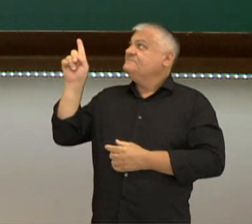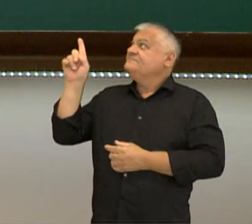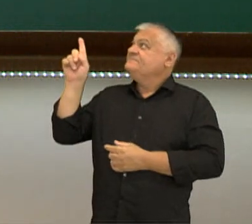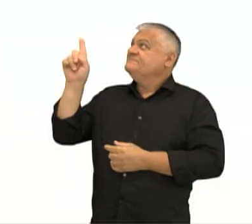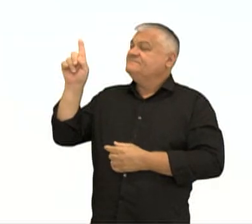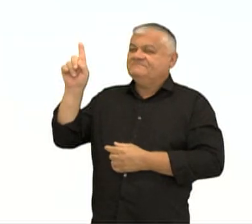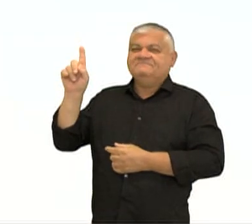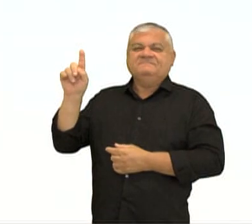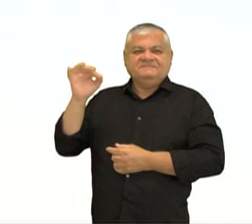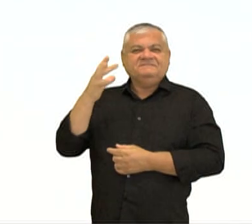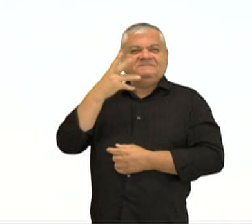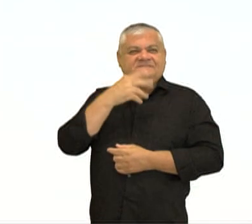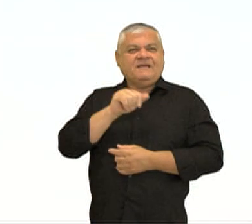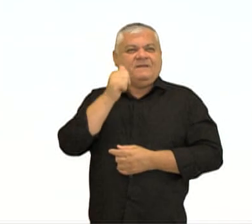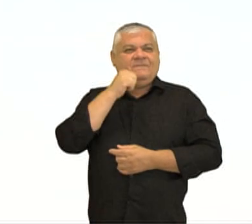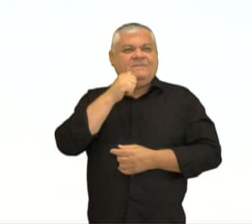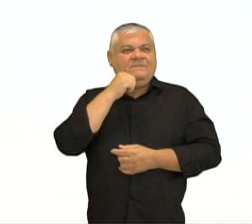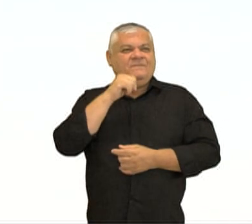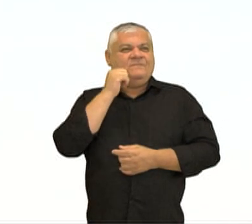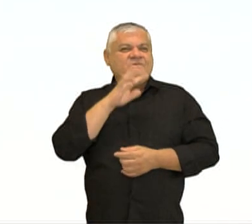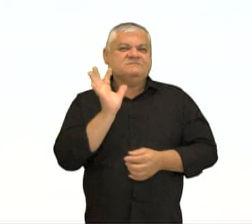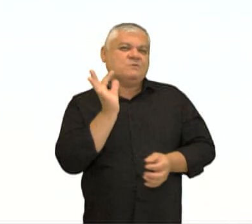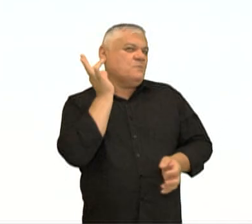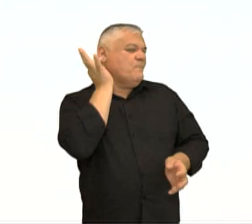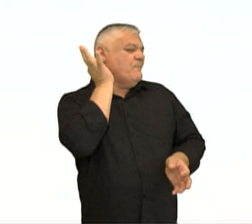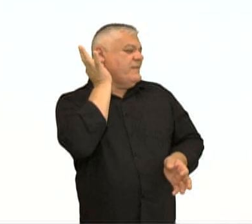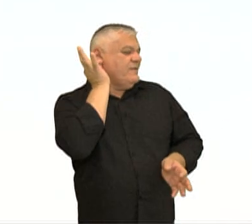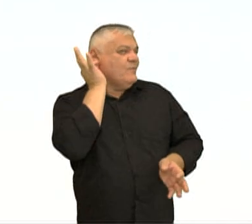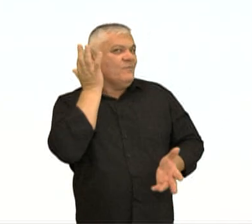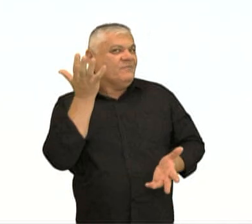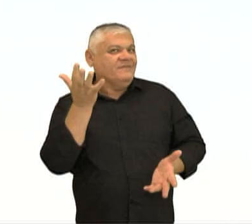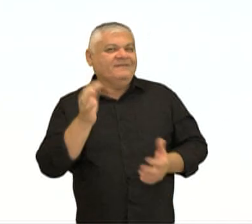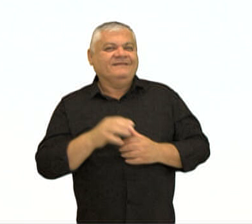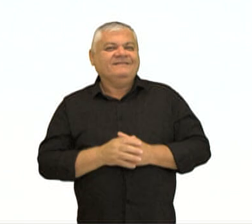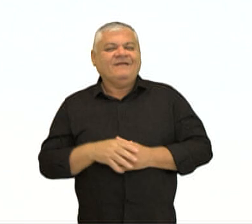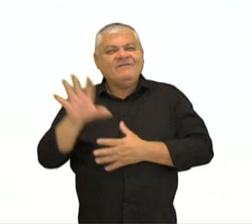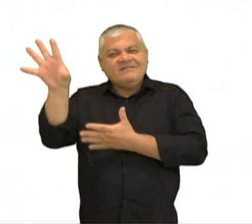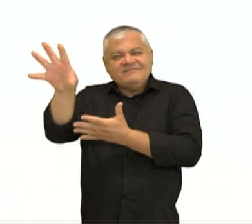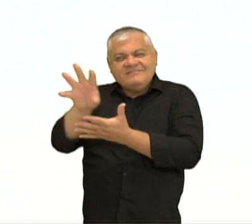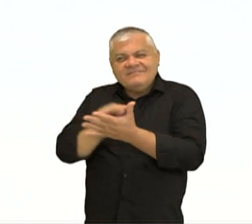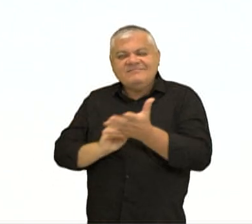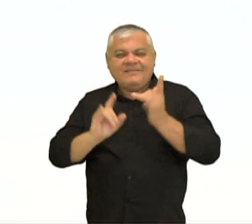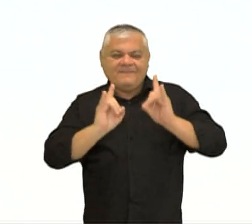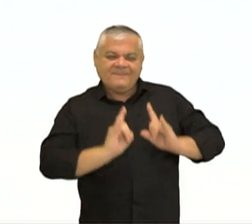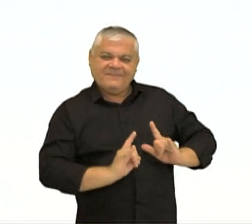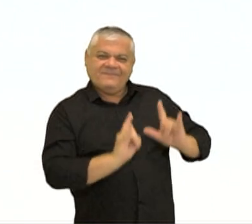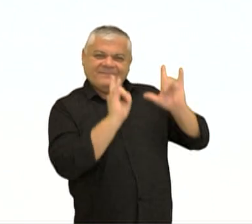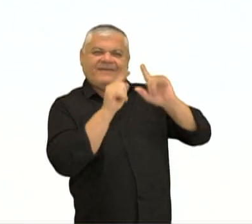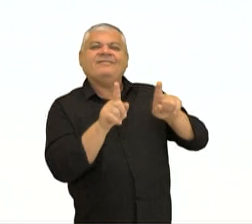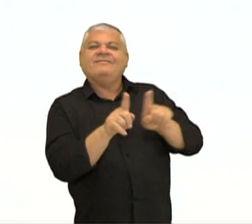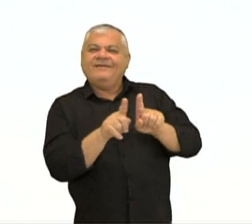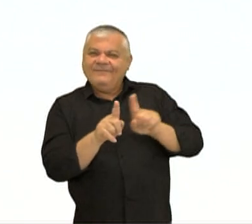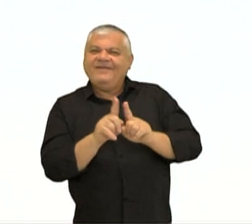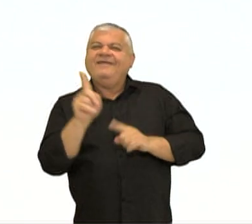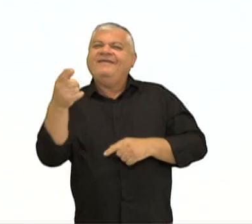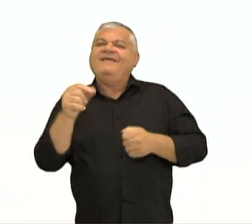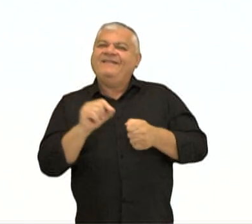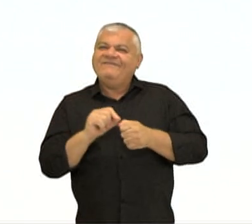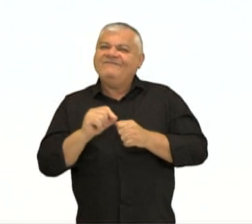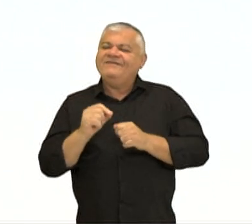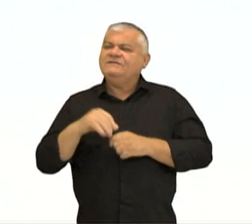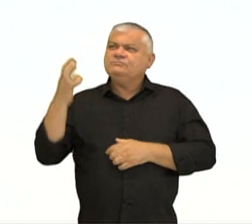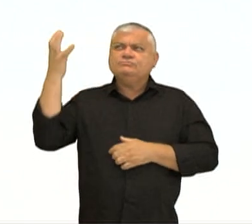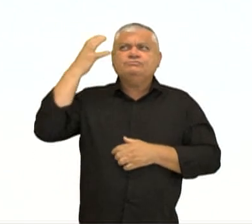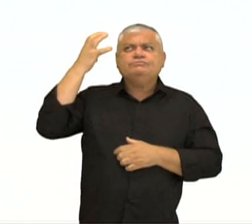fazer o grafite dele, né, Moça com Brinco de Pérola, que também foi, né, inspirou